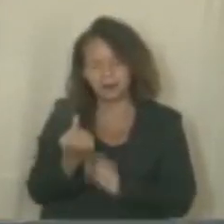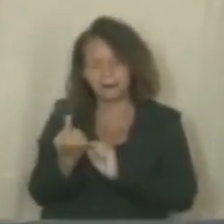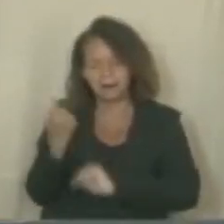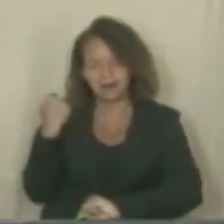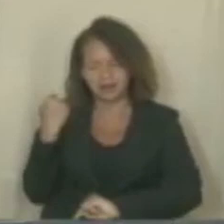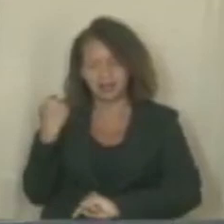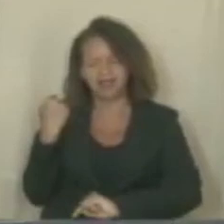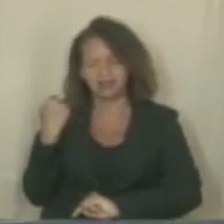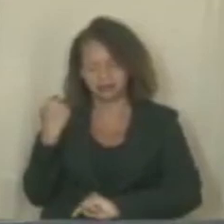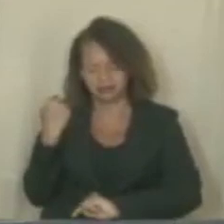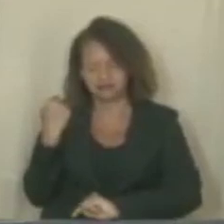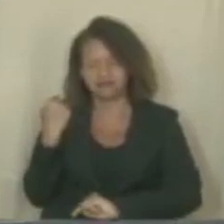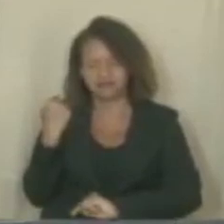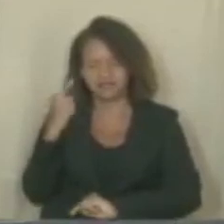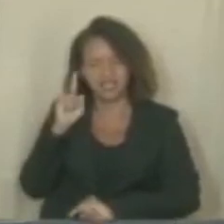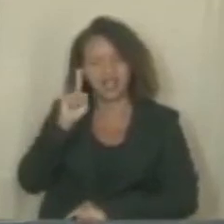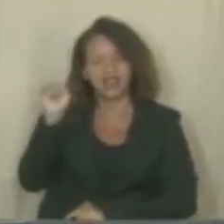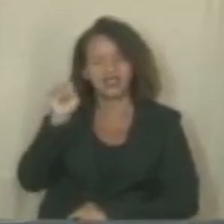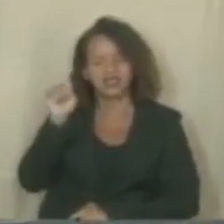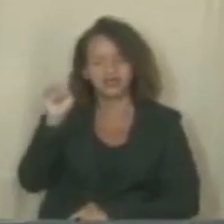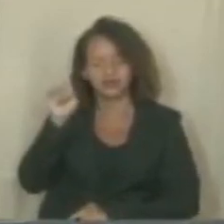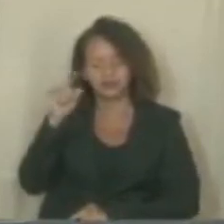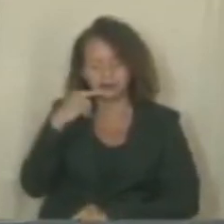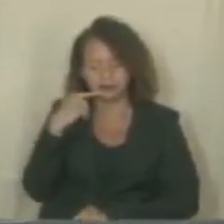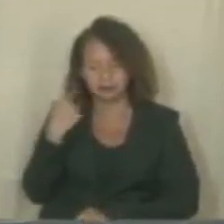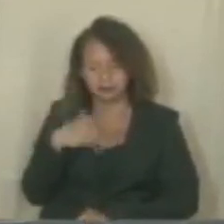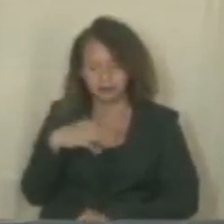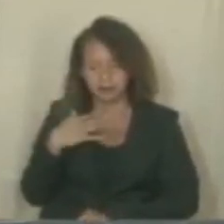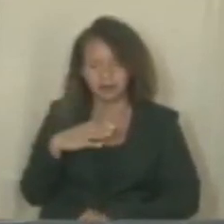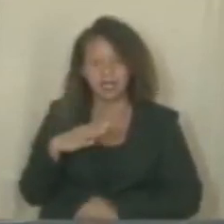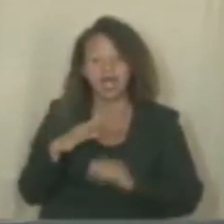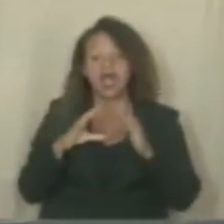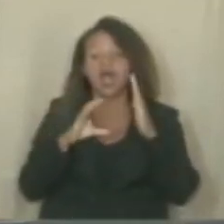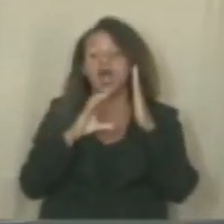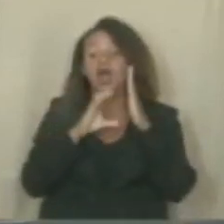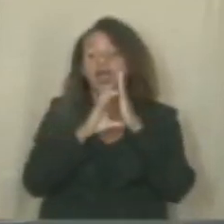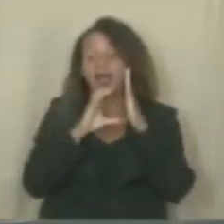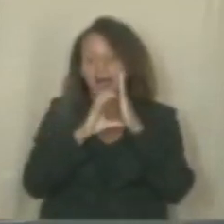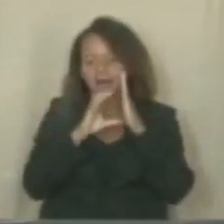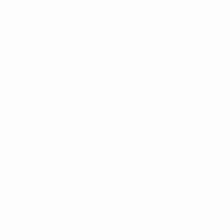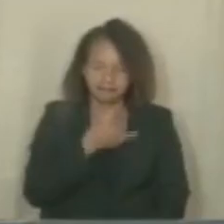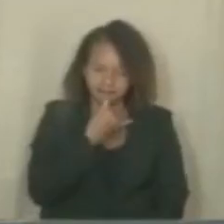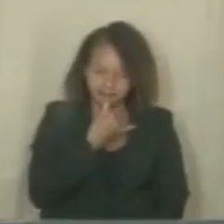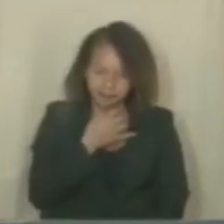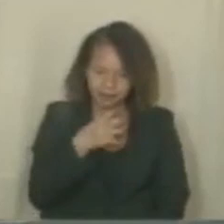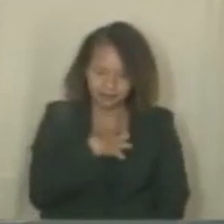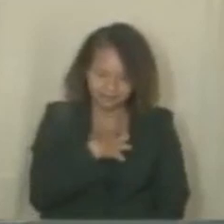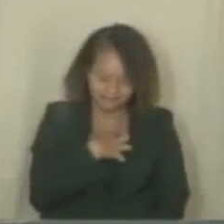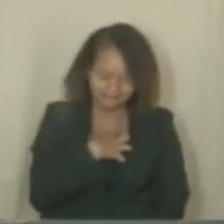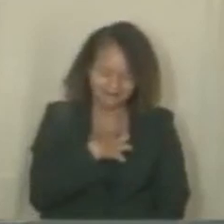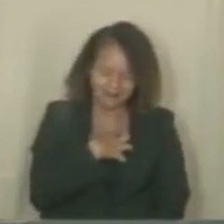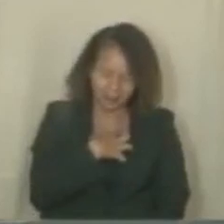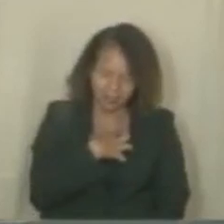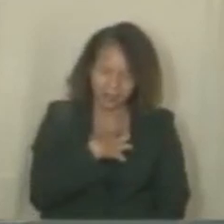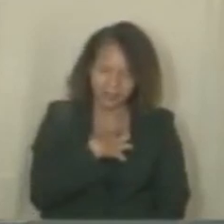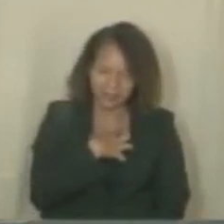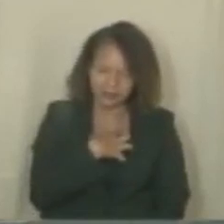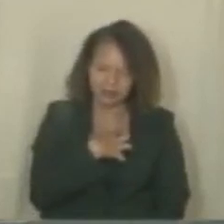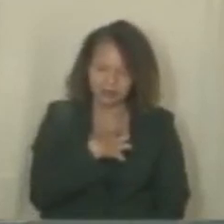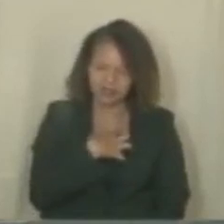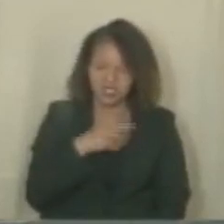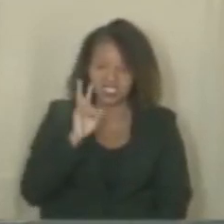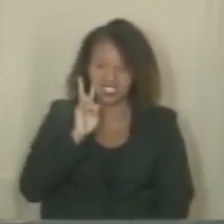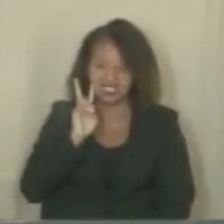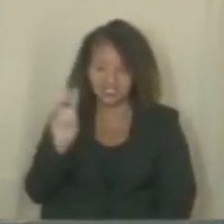passada, ali no CAPS, lá do Cordeiro. Infelizmente, o que a